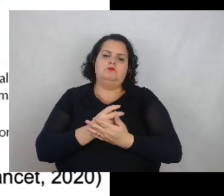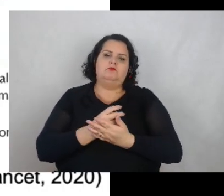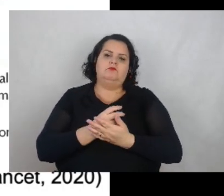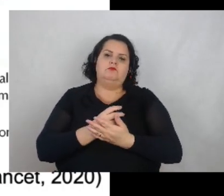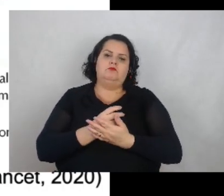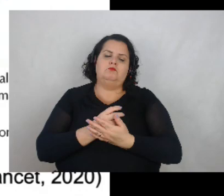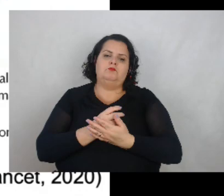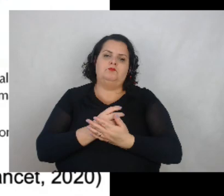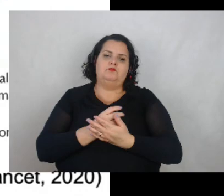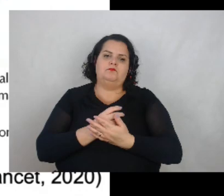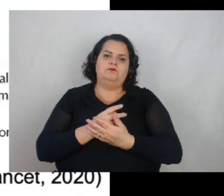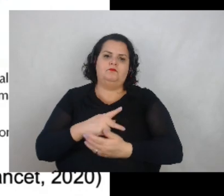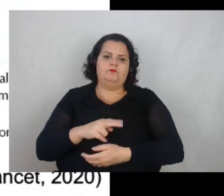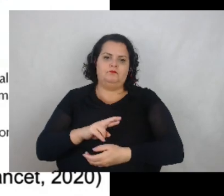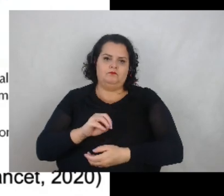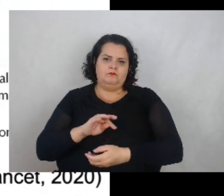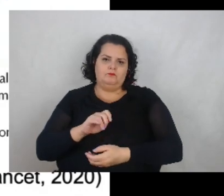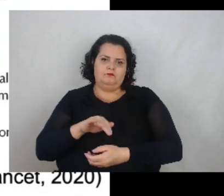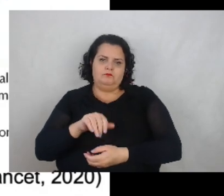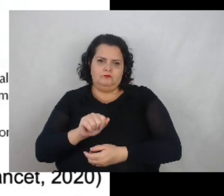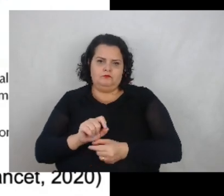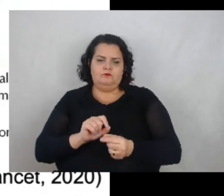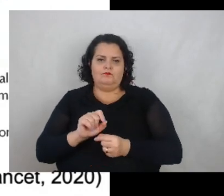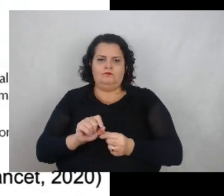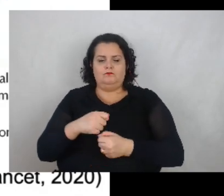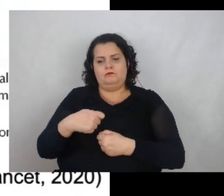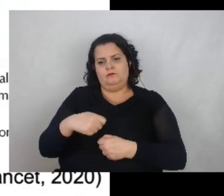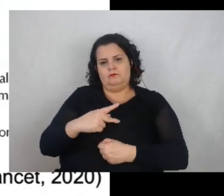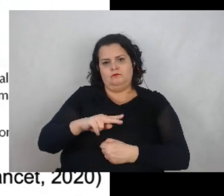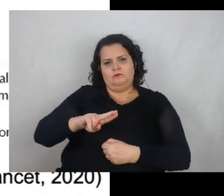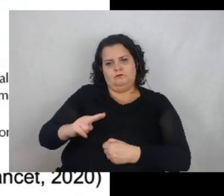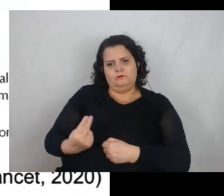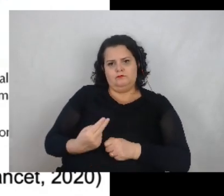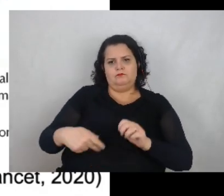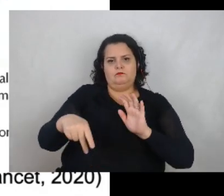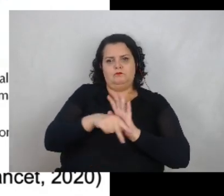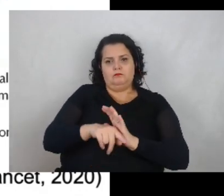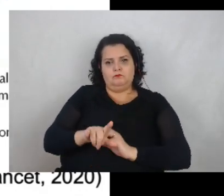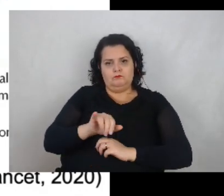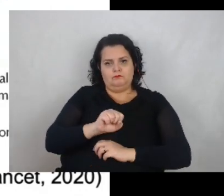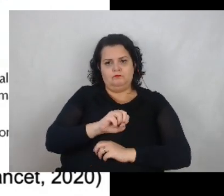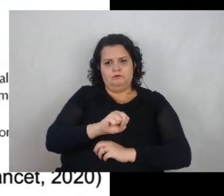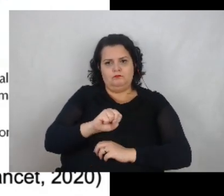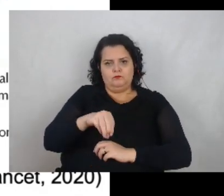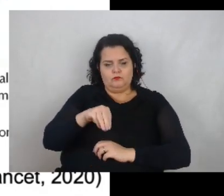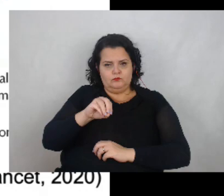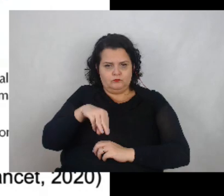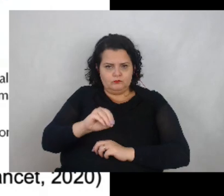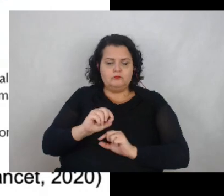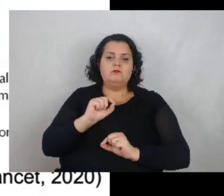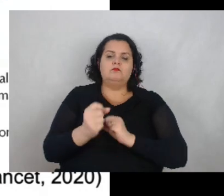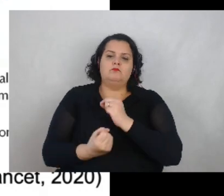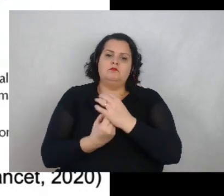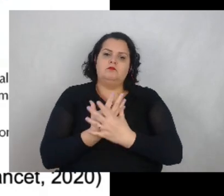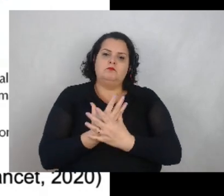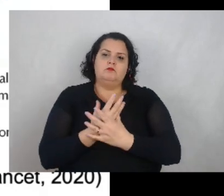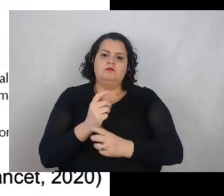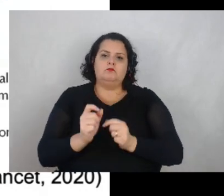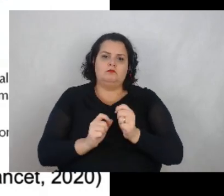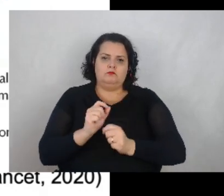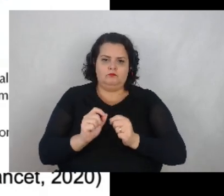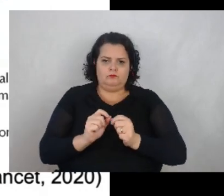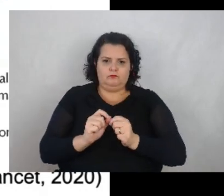da função ácida do lisossomo na autofagia funcionante para que ocorra o processo de glicosilação